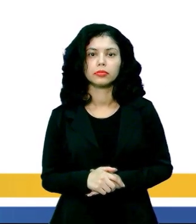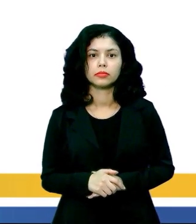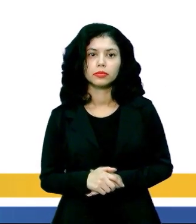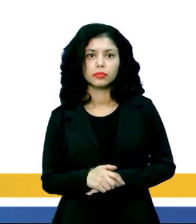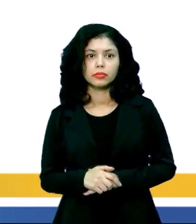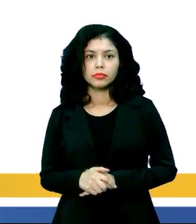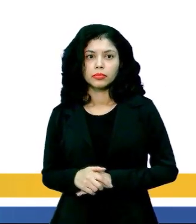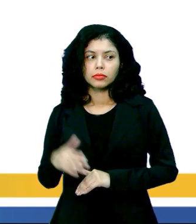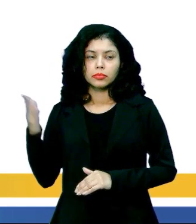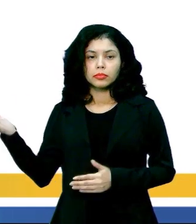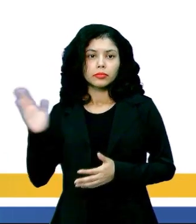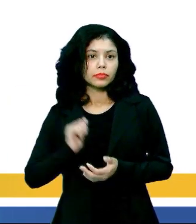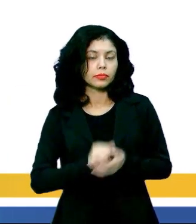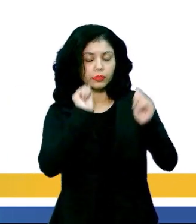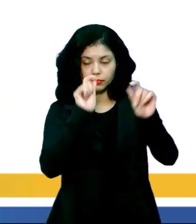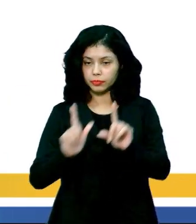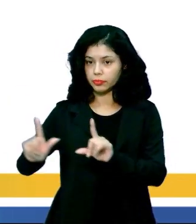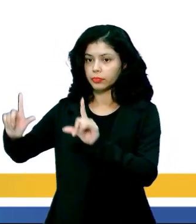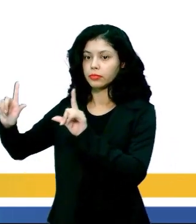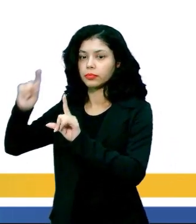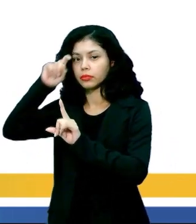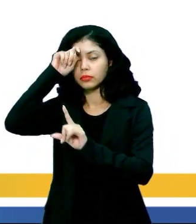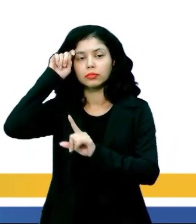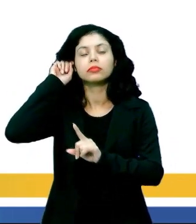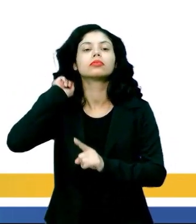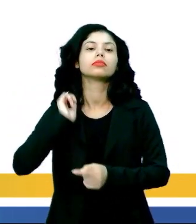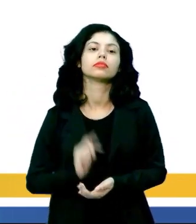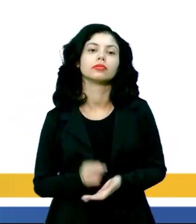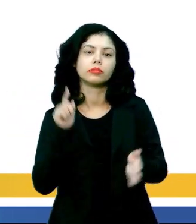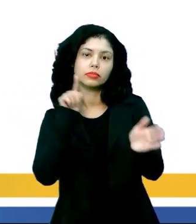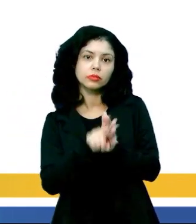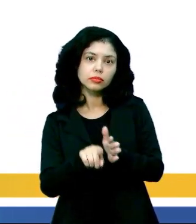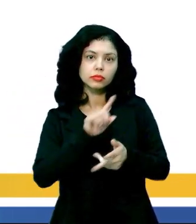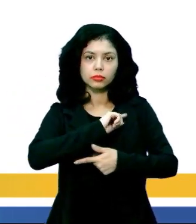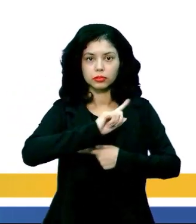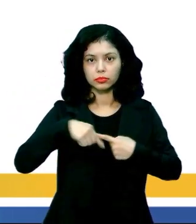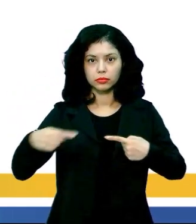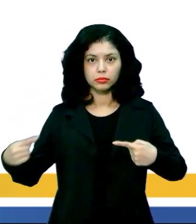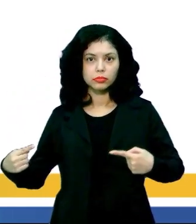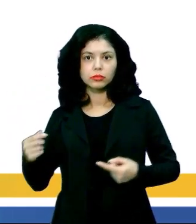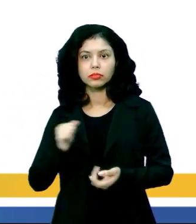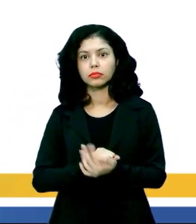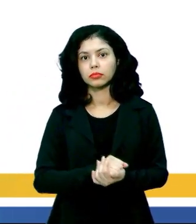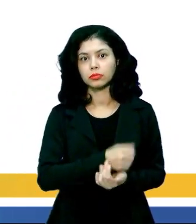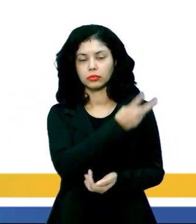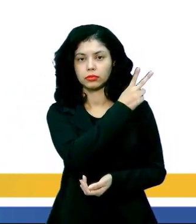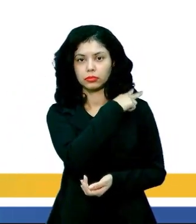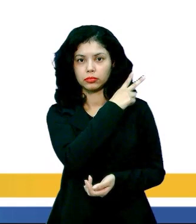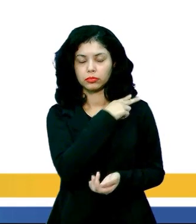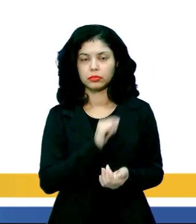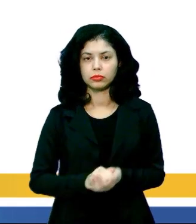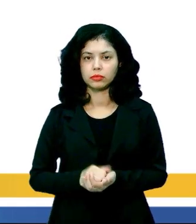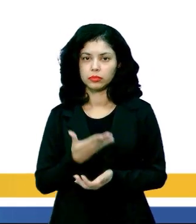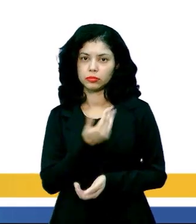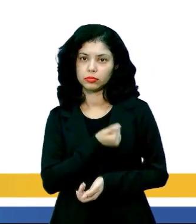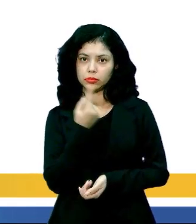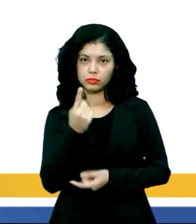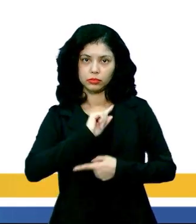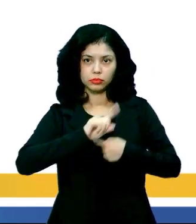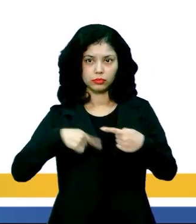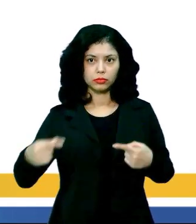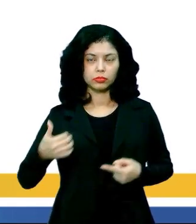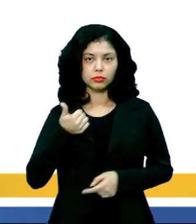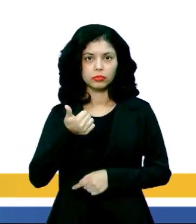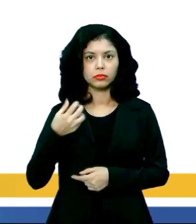praticar. Aí na tela, nós temos uma questão que ela está no nosso livro 2 do Prepara Enem, é a questão número 1, vocês